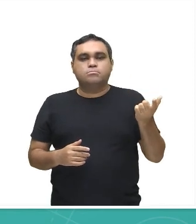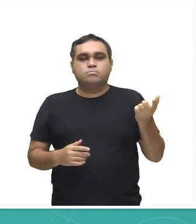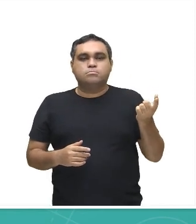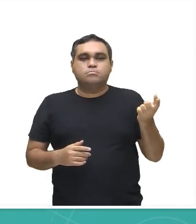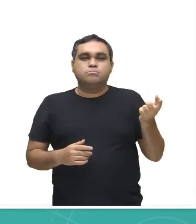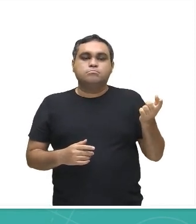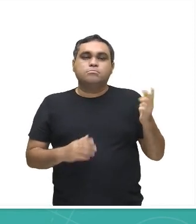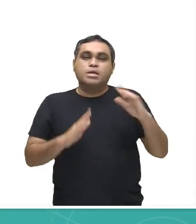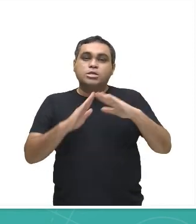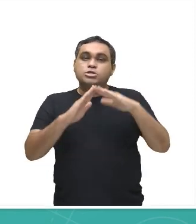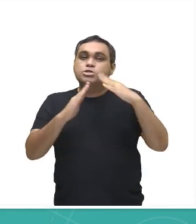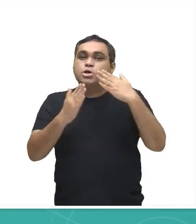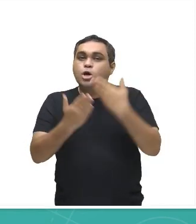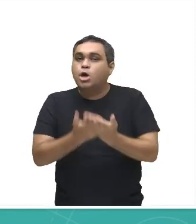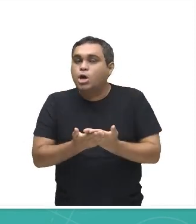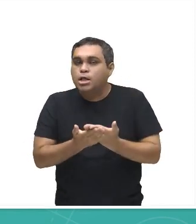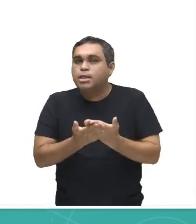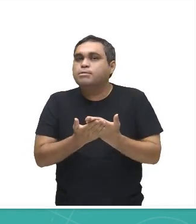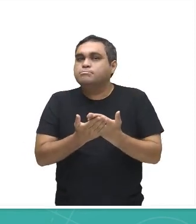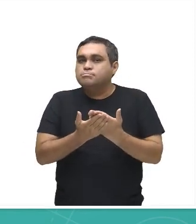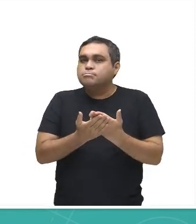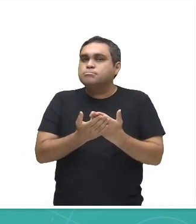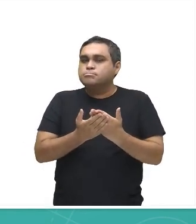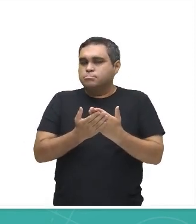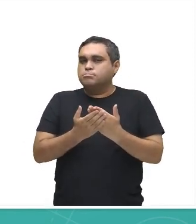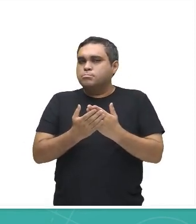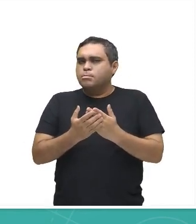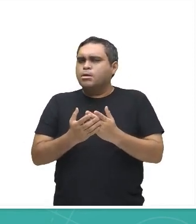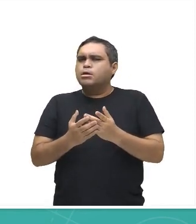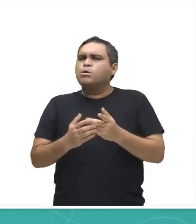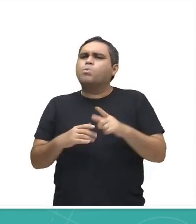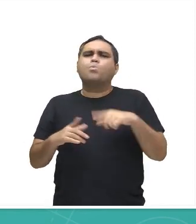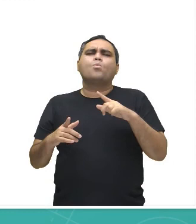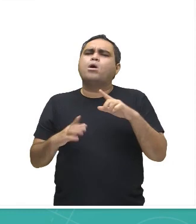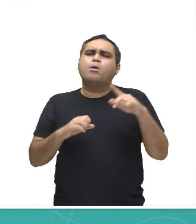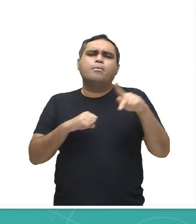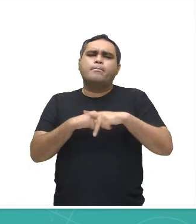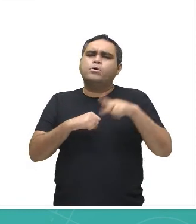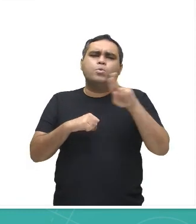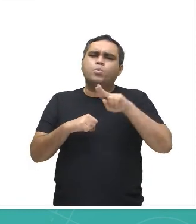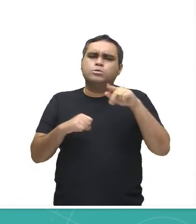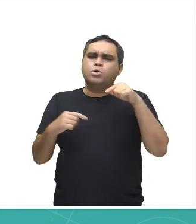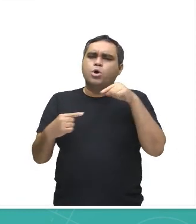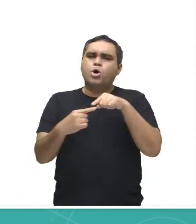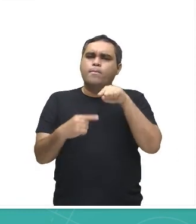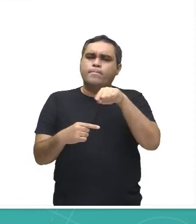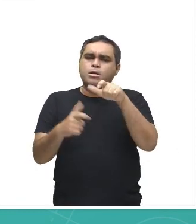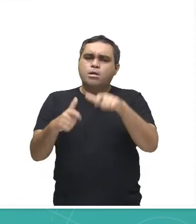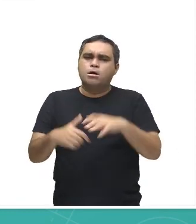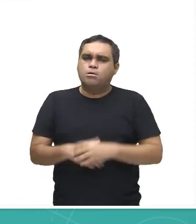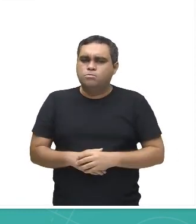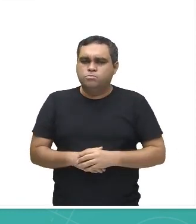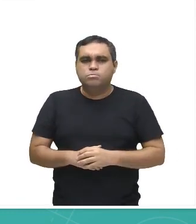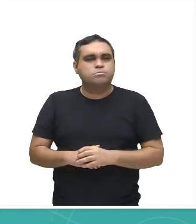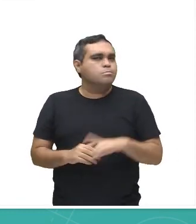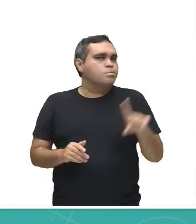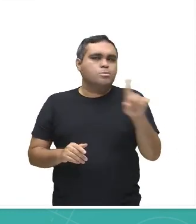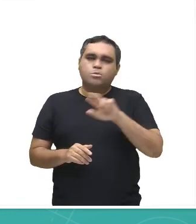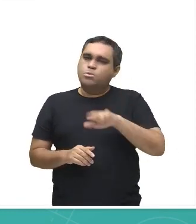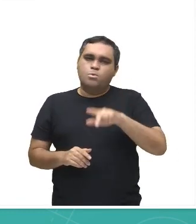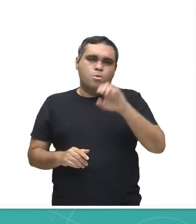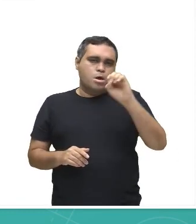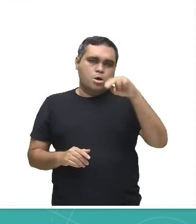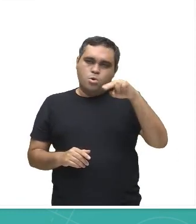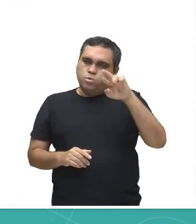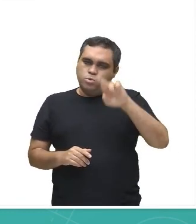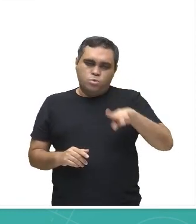school. Quando eu me refiro às escolas, qual é a preposição que eu uso, gente? Não seria on, seria at.